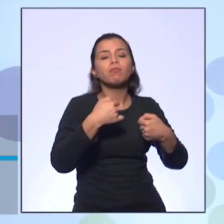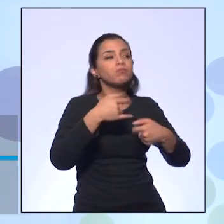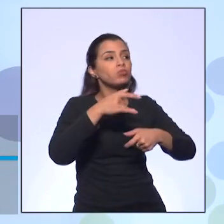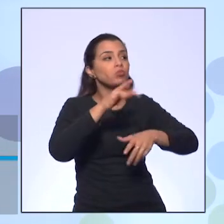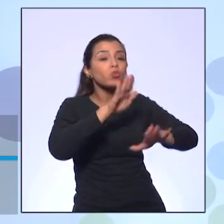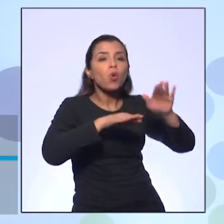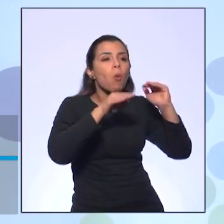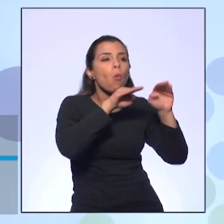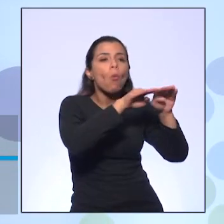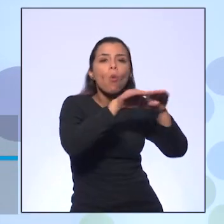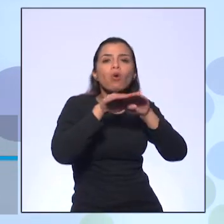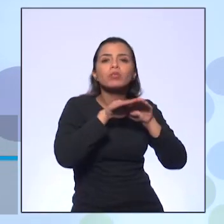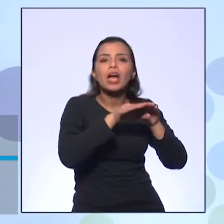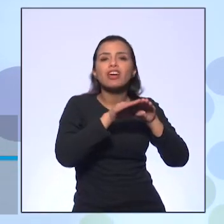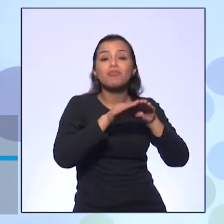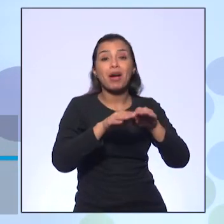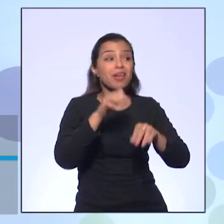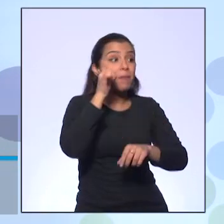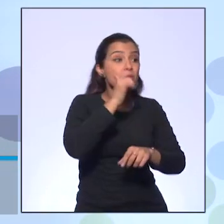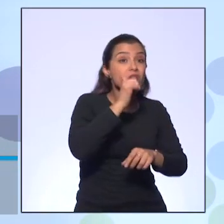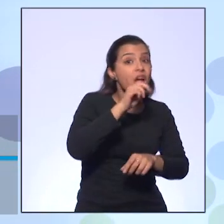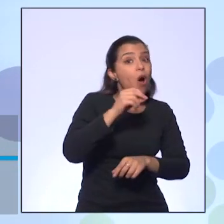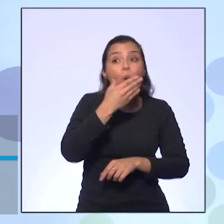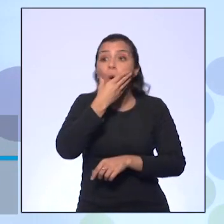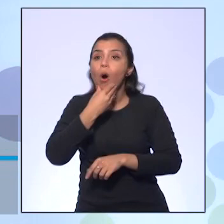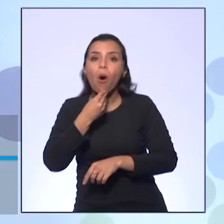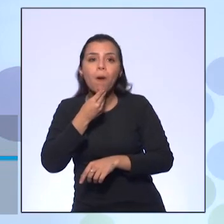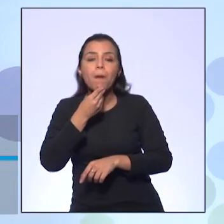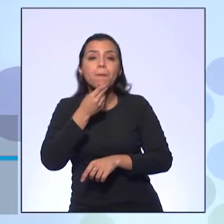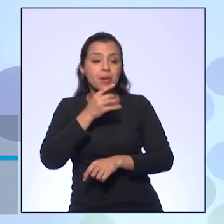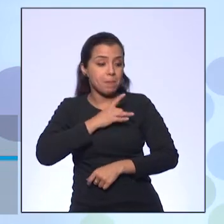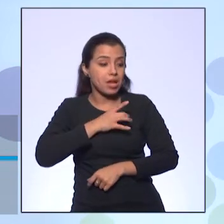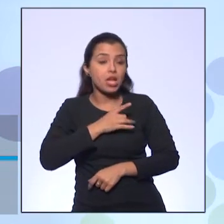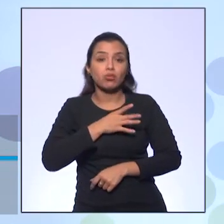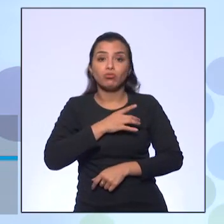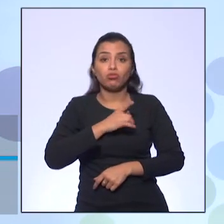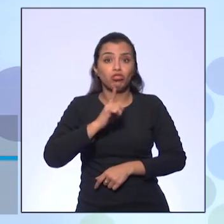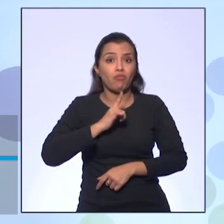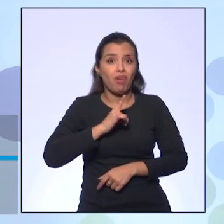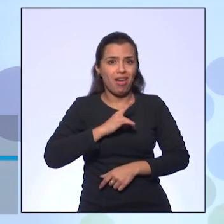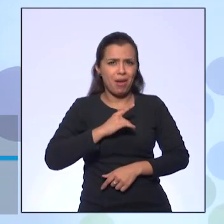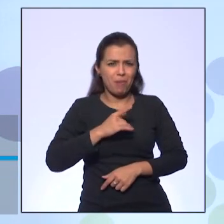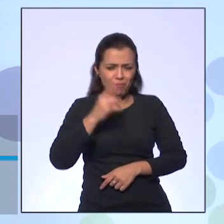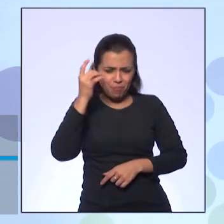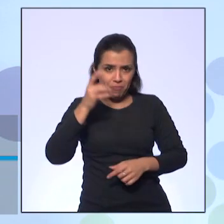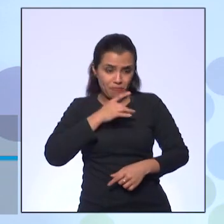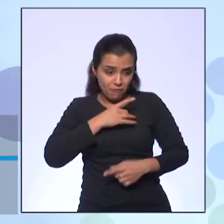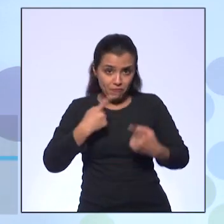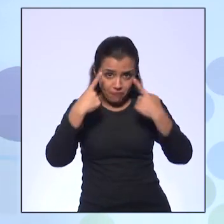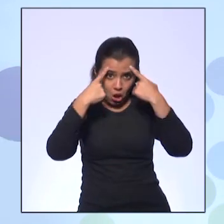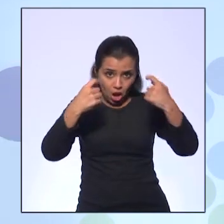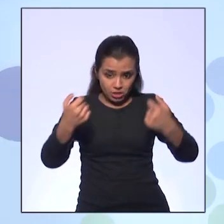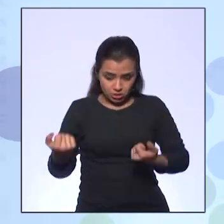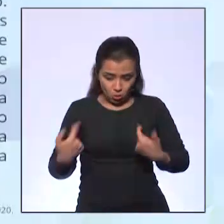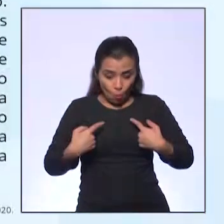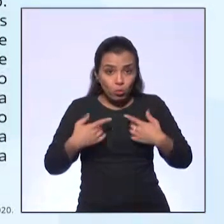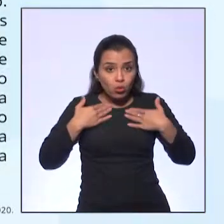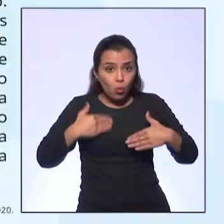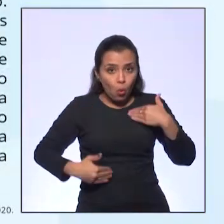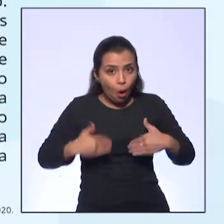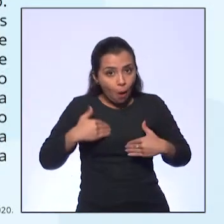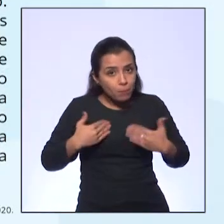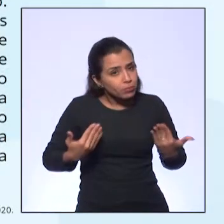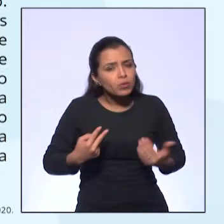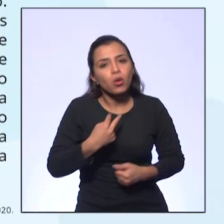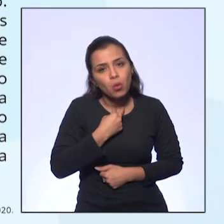ou qualquer horário ao longo do dia e muito menos temer violência contra o próprio corpo. Temos mais um texto na tela, por favor,